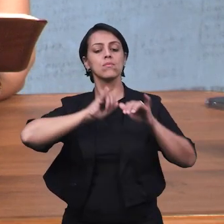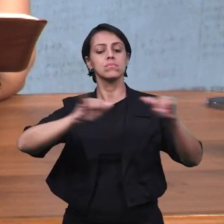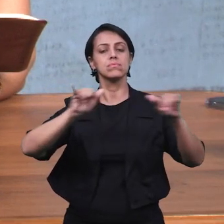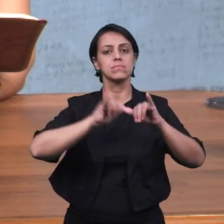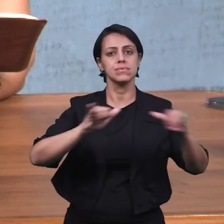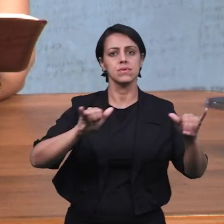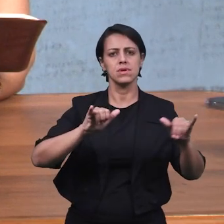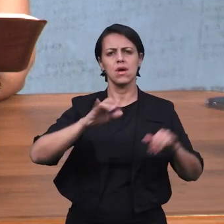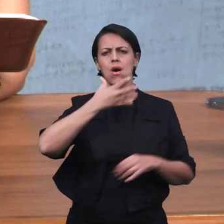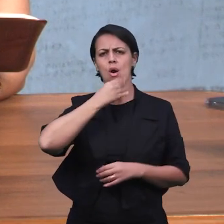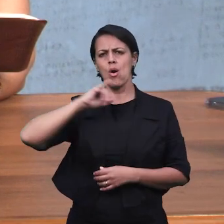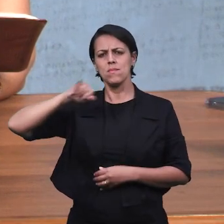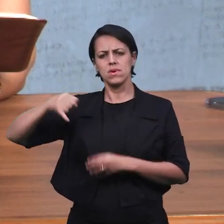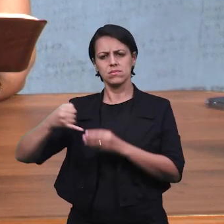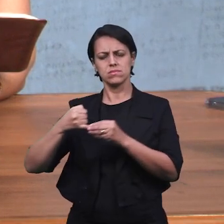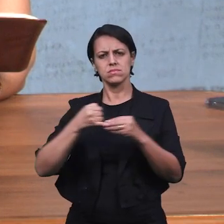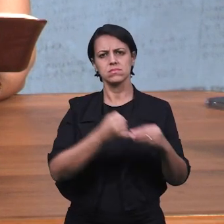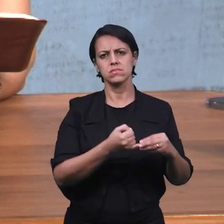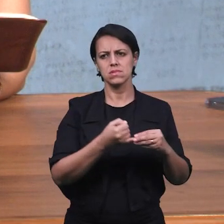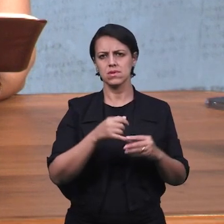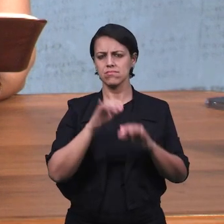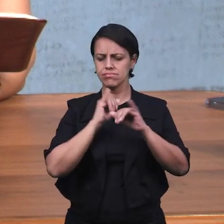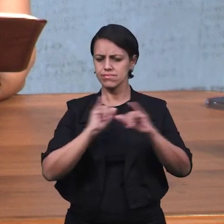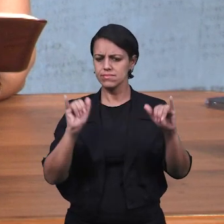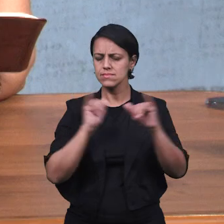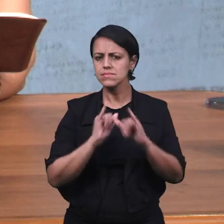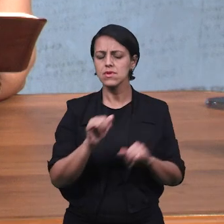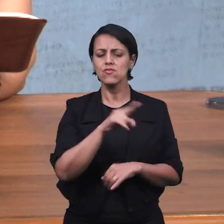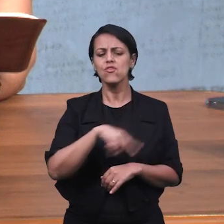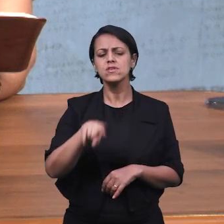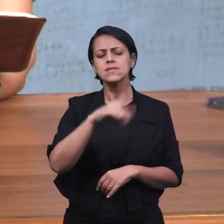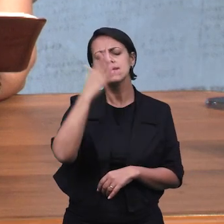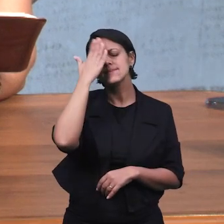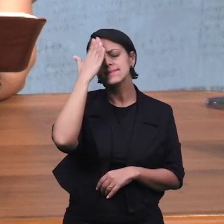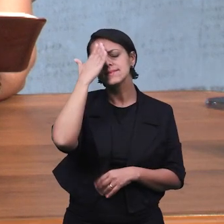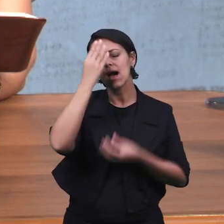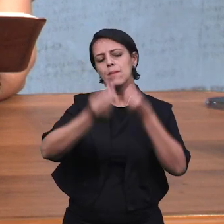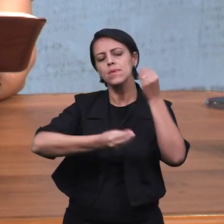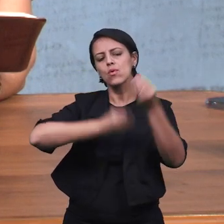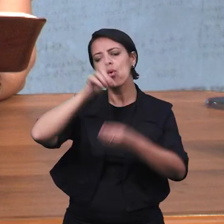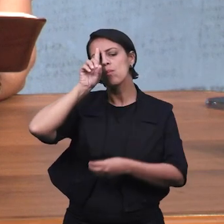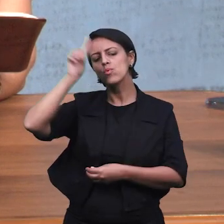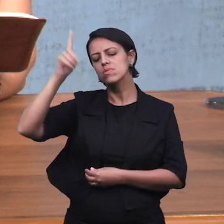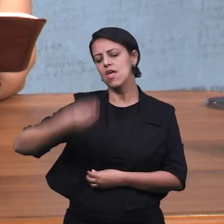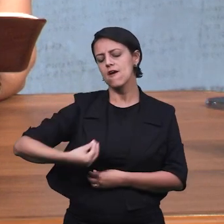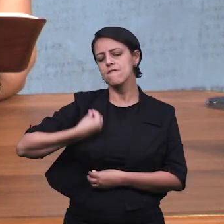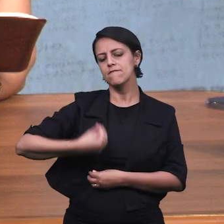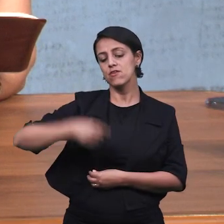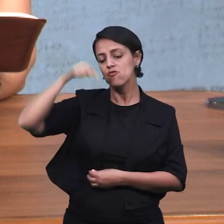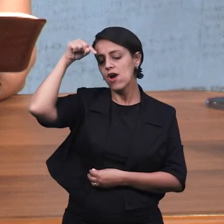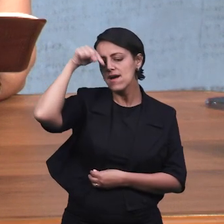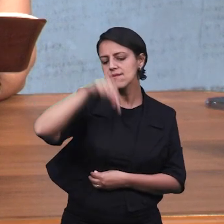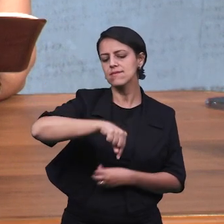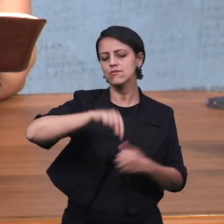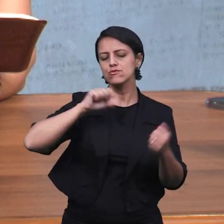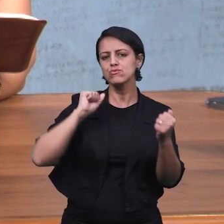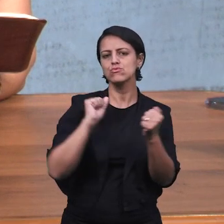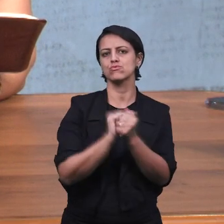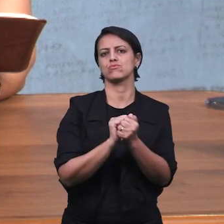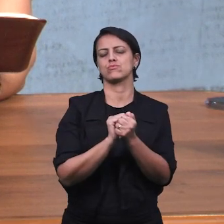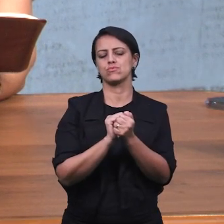Josué: nisto conhecereis que o Deus vivo está no meio de vós, e que de